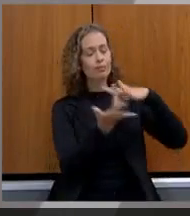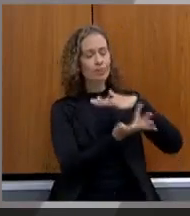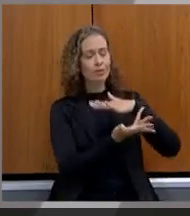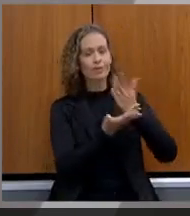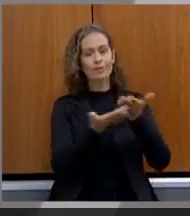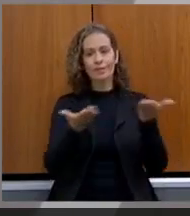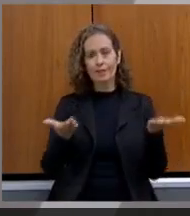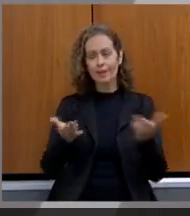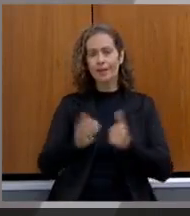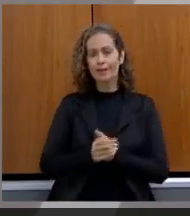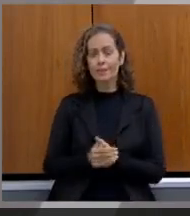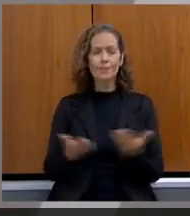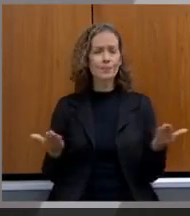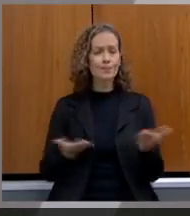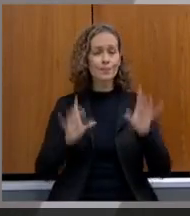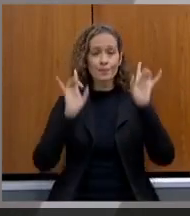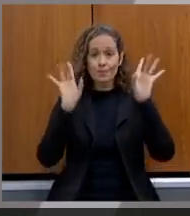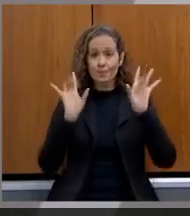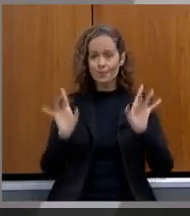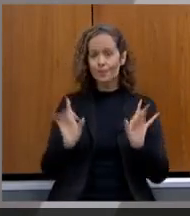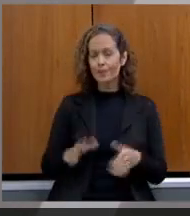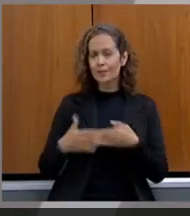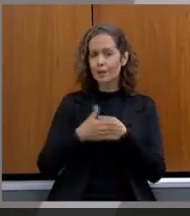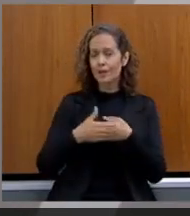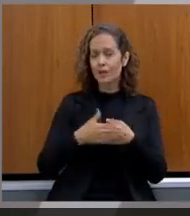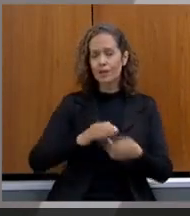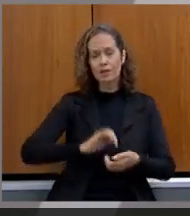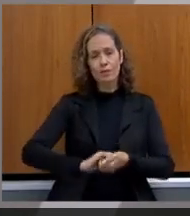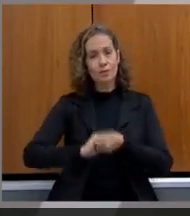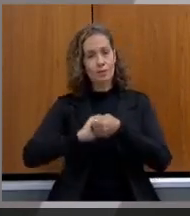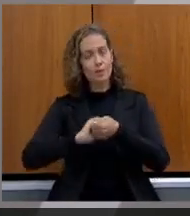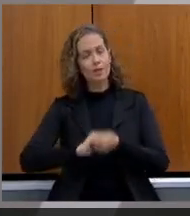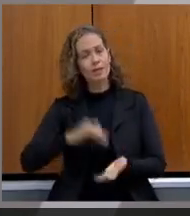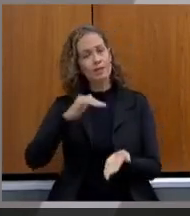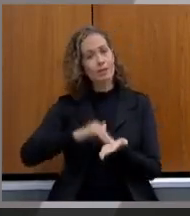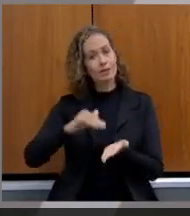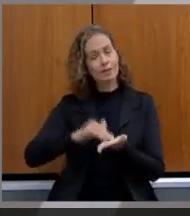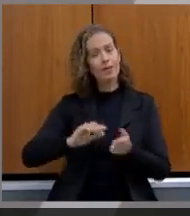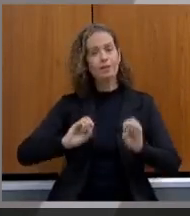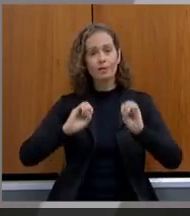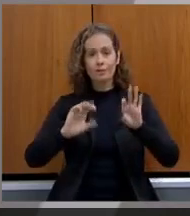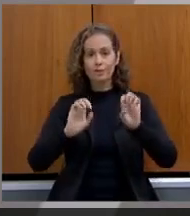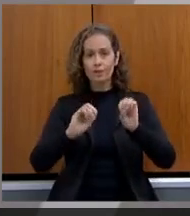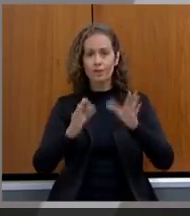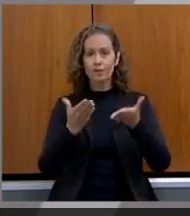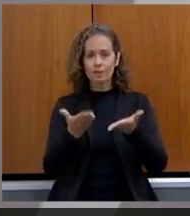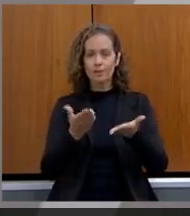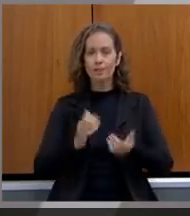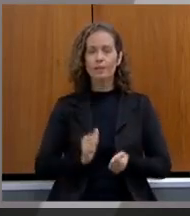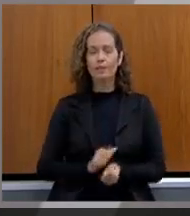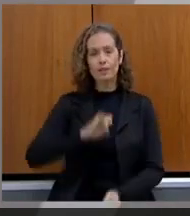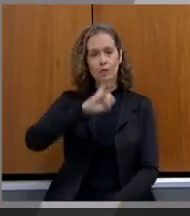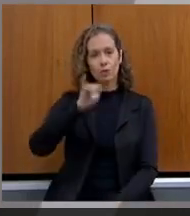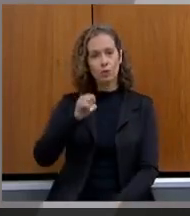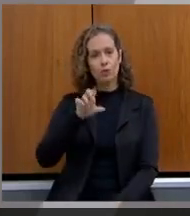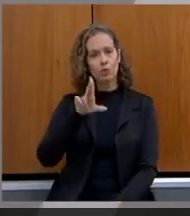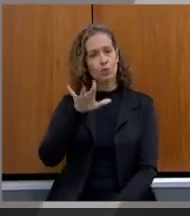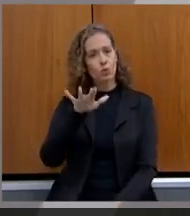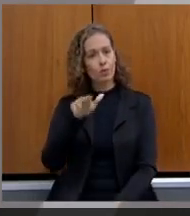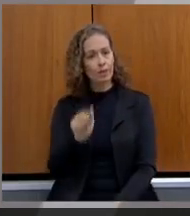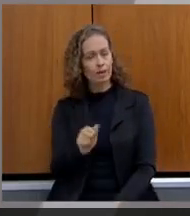e agora de uma forma muito especial e carinhosa eu quero cumprimentar a nossa secretaria de educação a Júlia